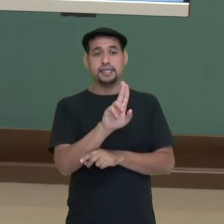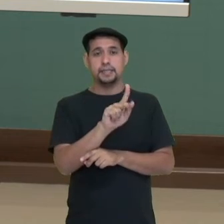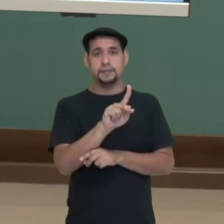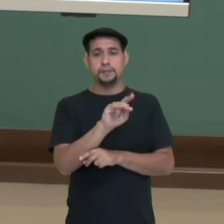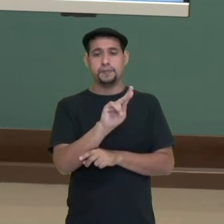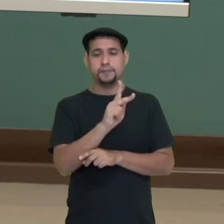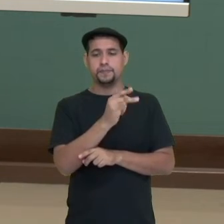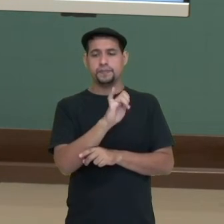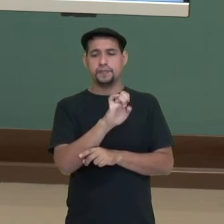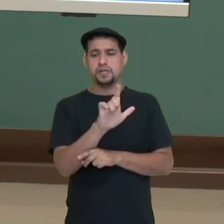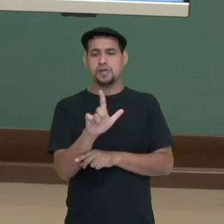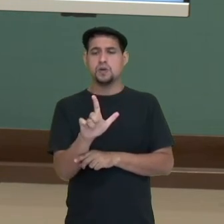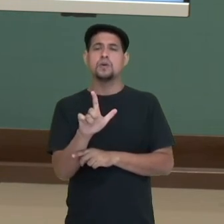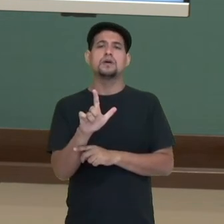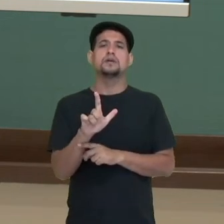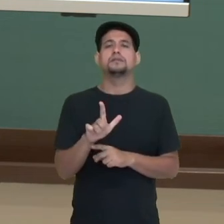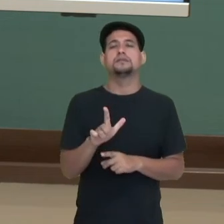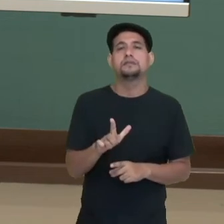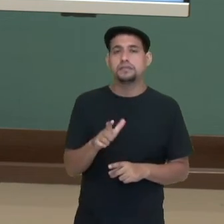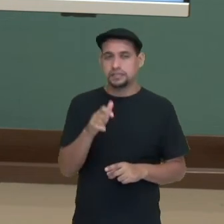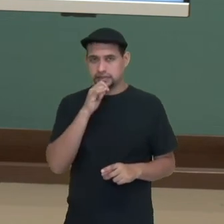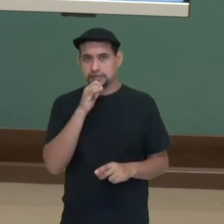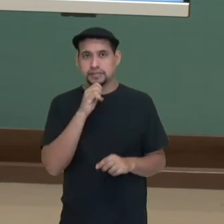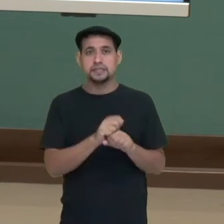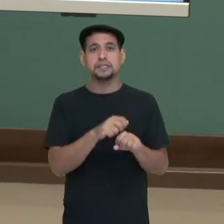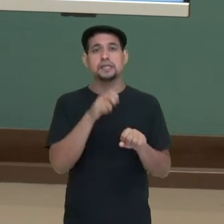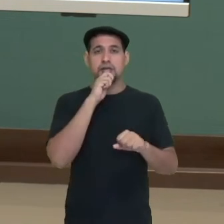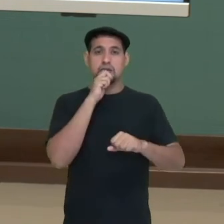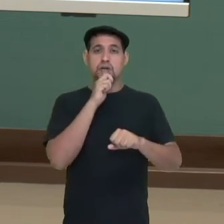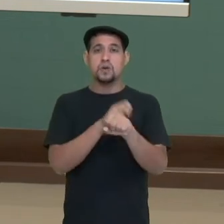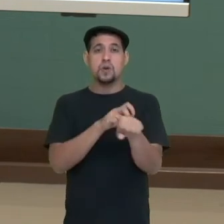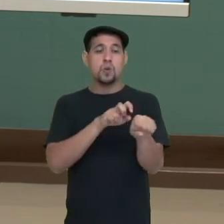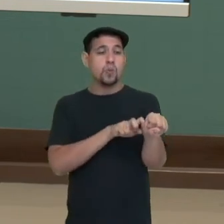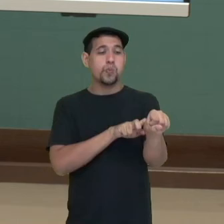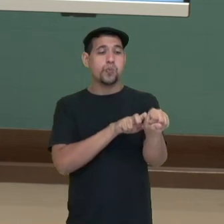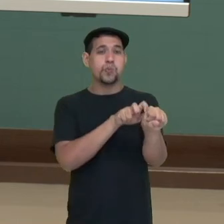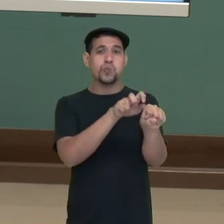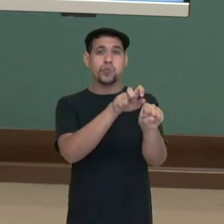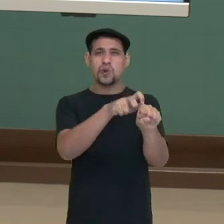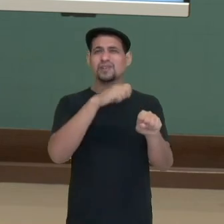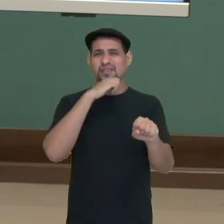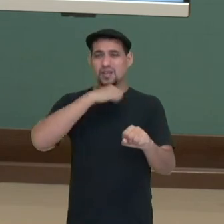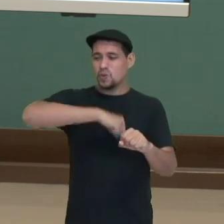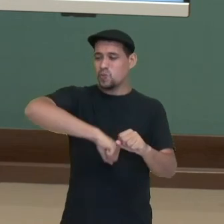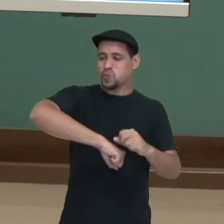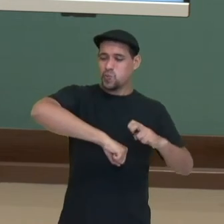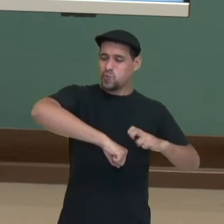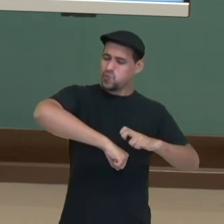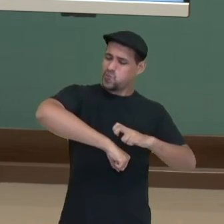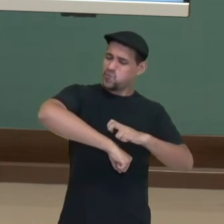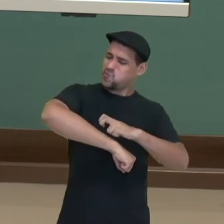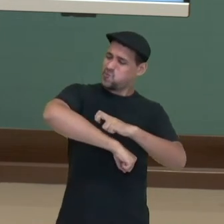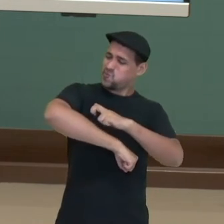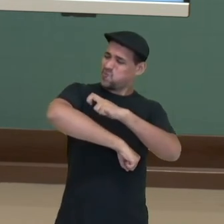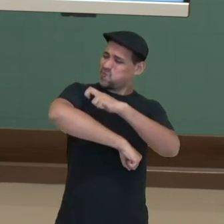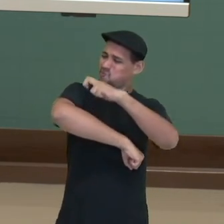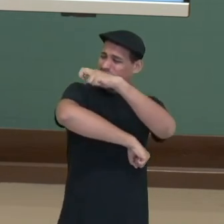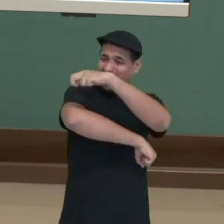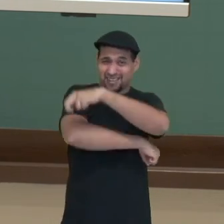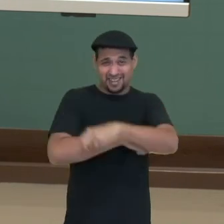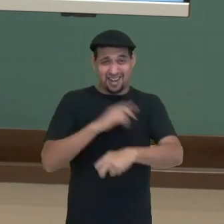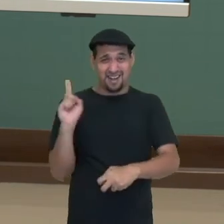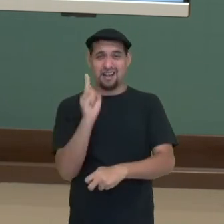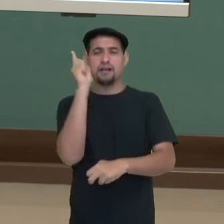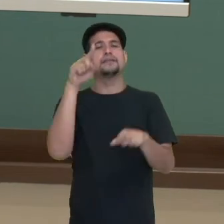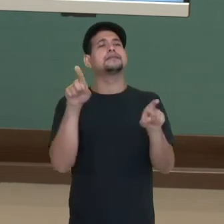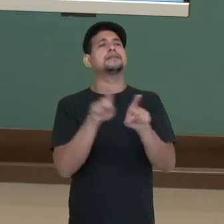uphill, que é você subir, né, principalmente montanhas ali, subir grandes altitudes. Nós temos